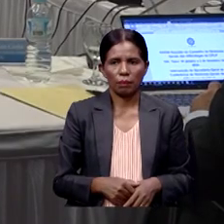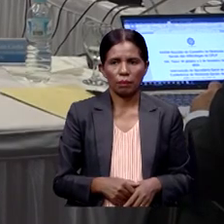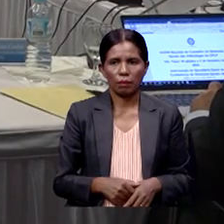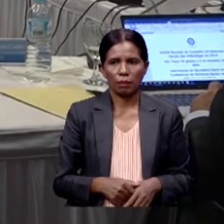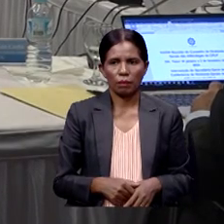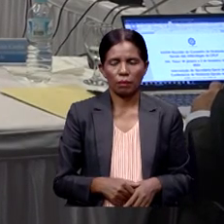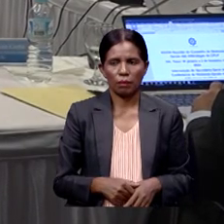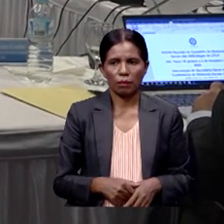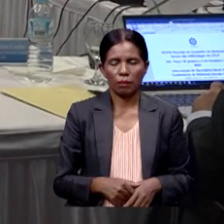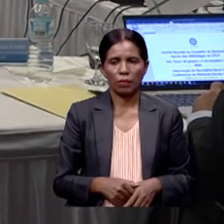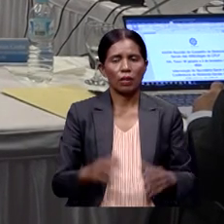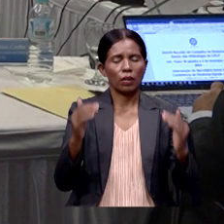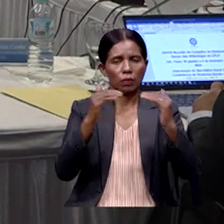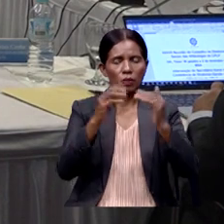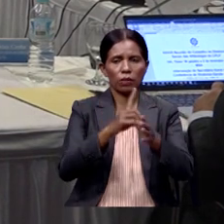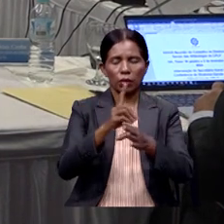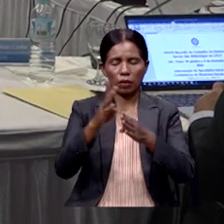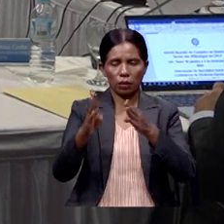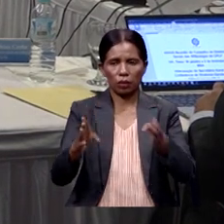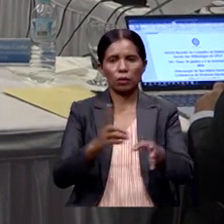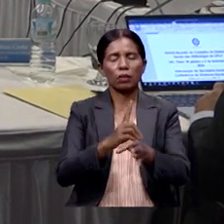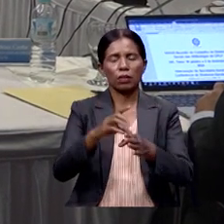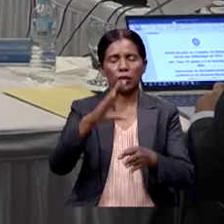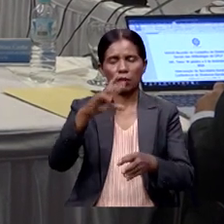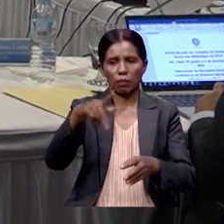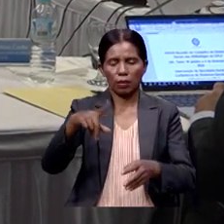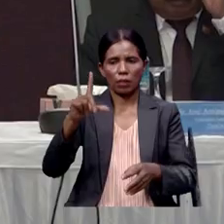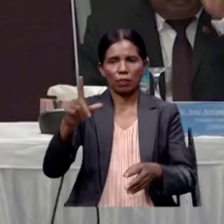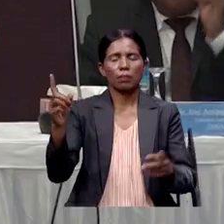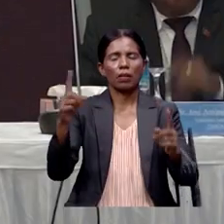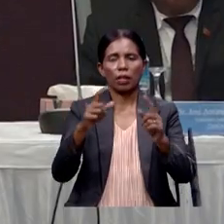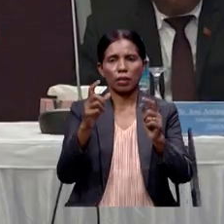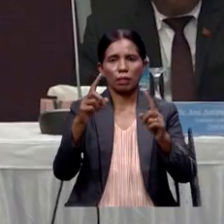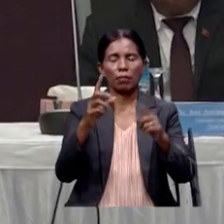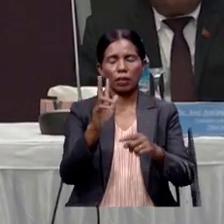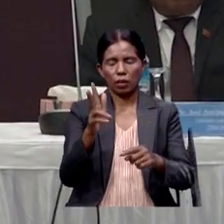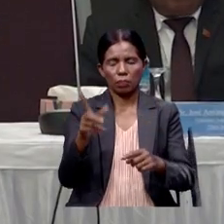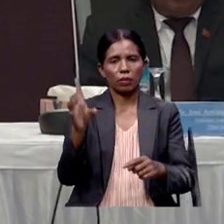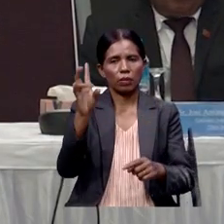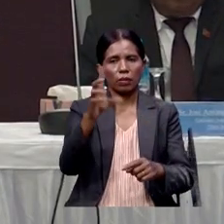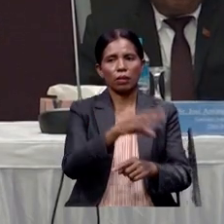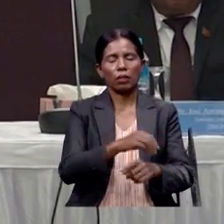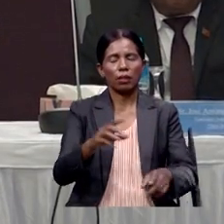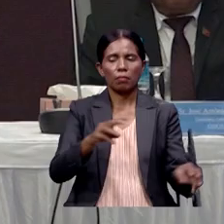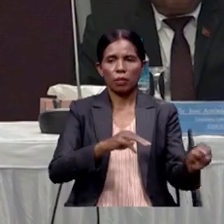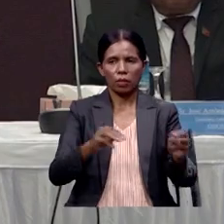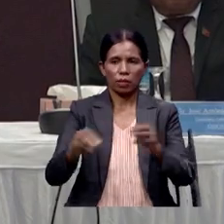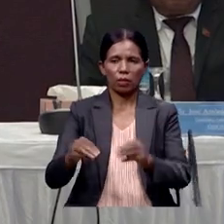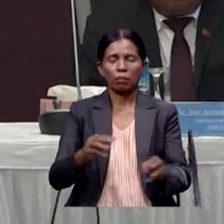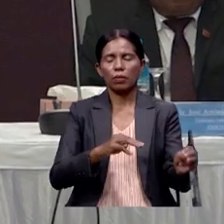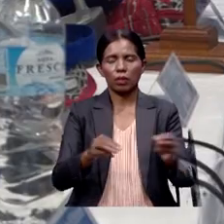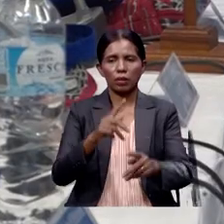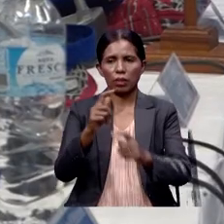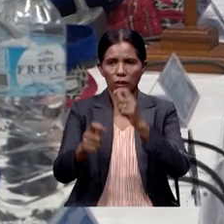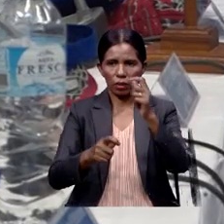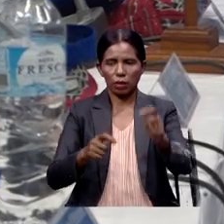E a âmbito reunião de diretores gerais alfândega CPLP Badala Torresen Hito, participante Cira destaca mudança tecnologia,